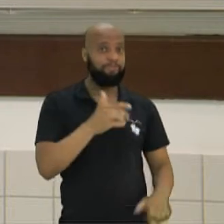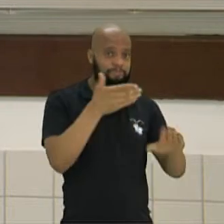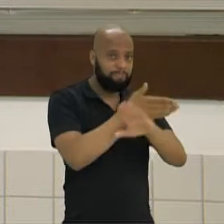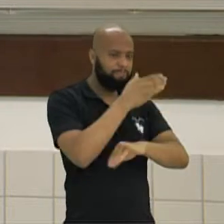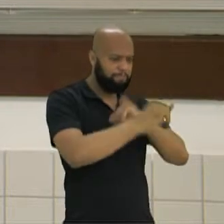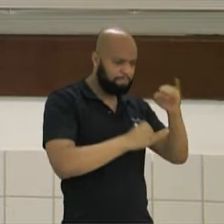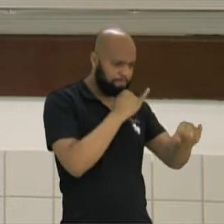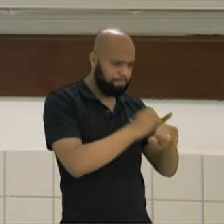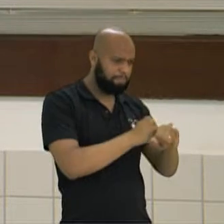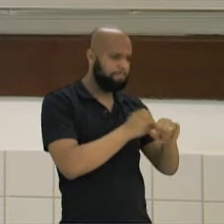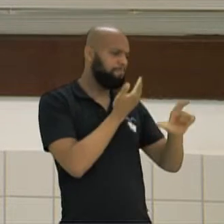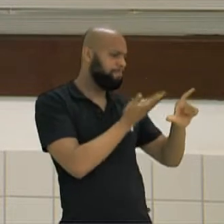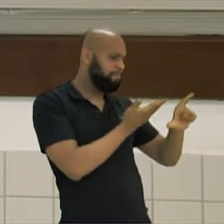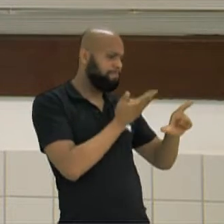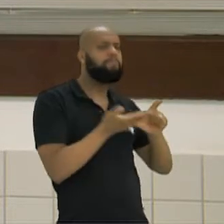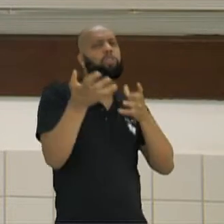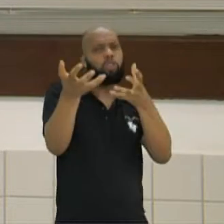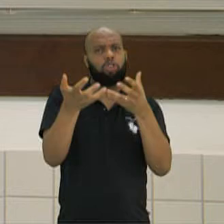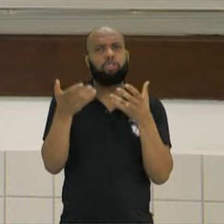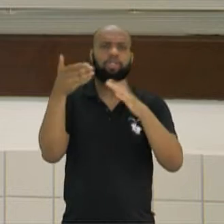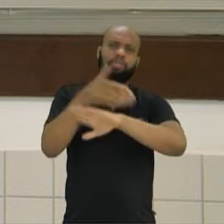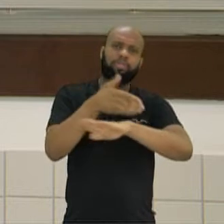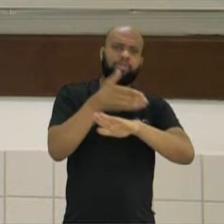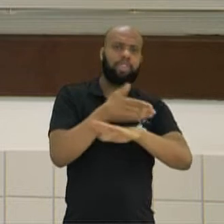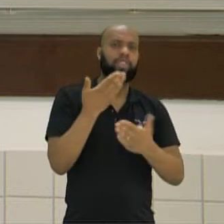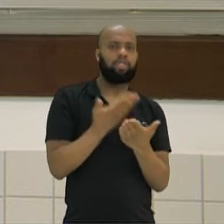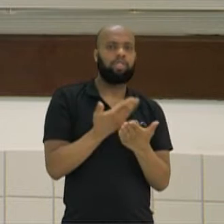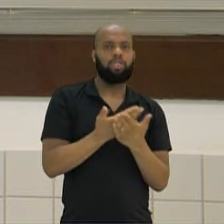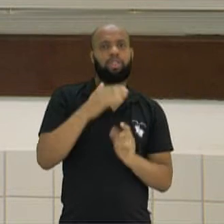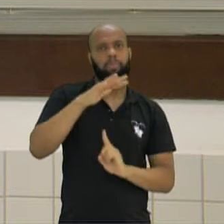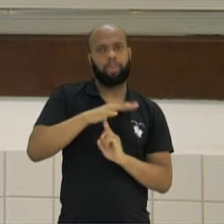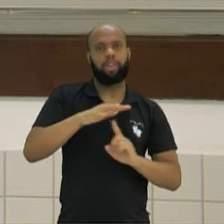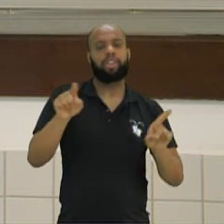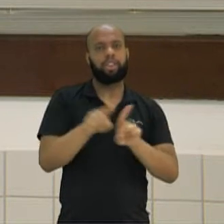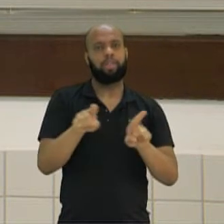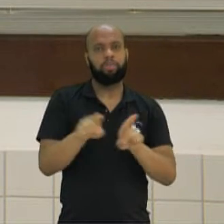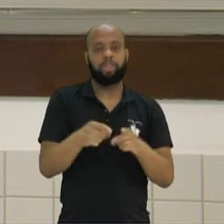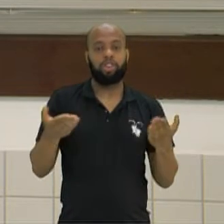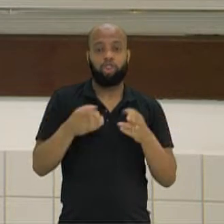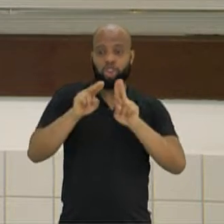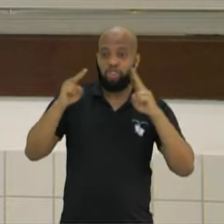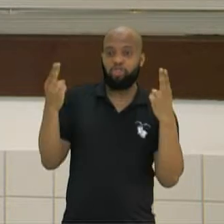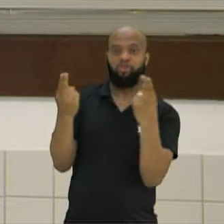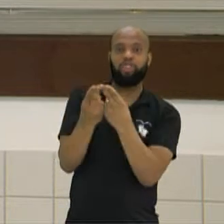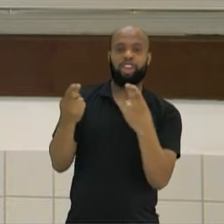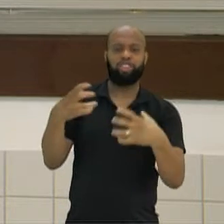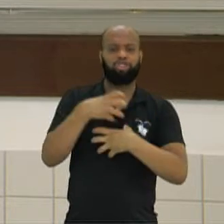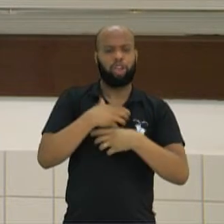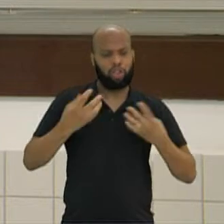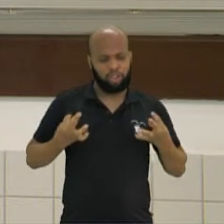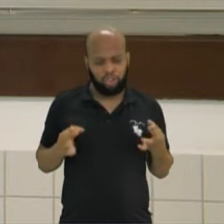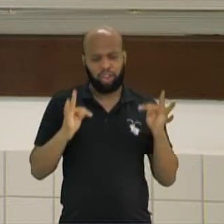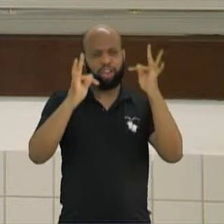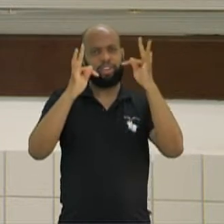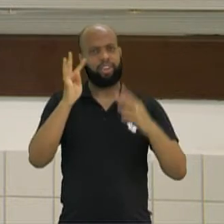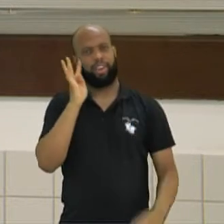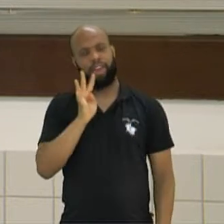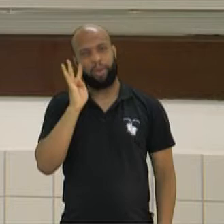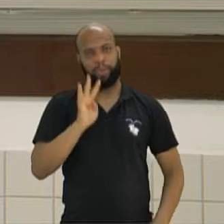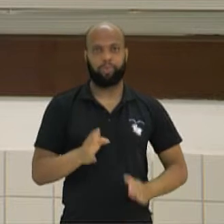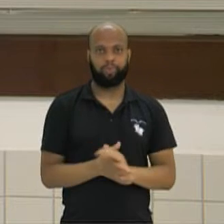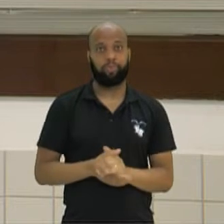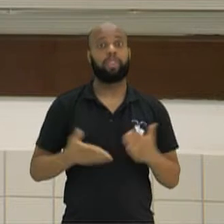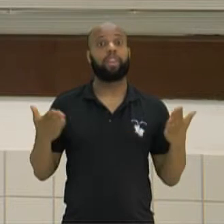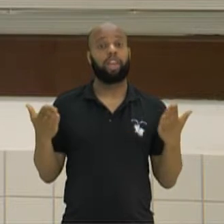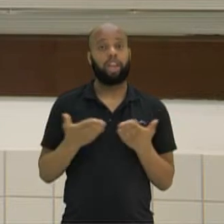acesso tecnológico, um convite para conhecer aí o Aula Paraná, esse mundo, esse universo digital, super bacana. Ok?